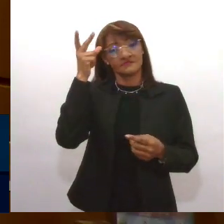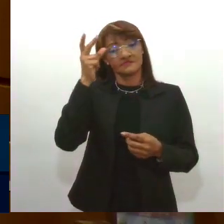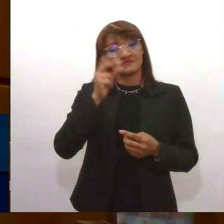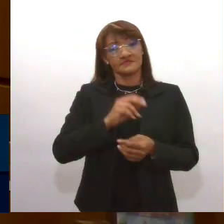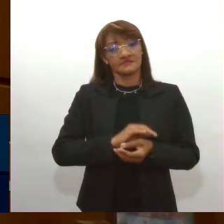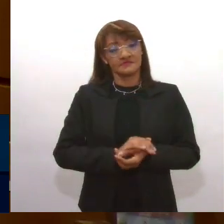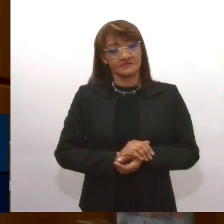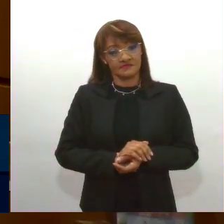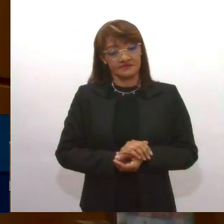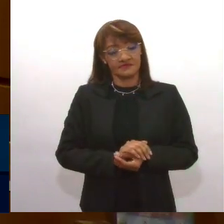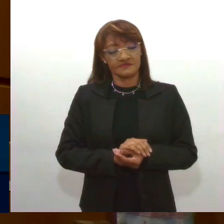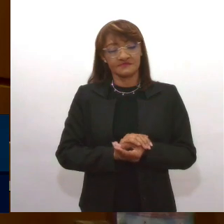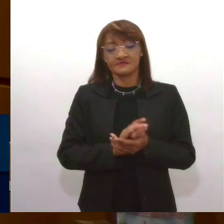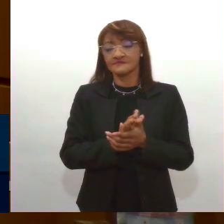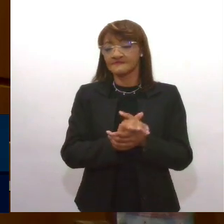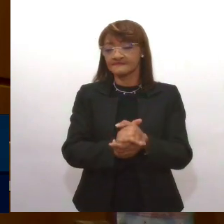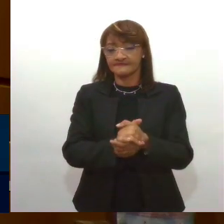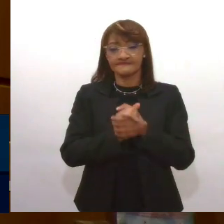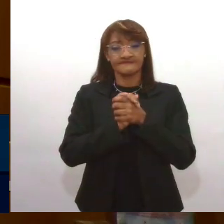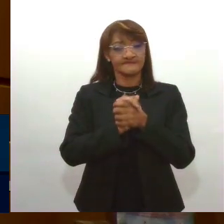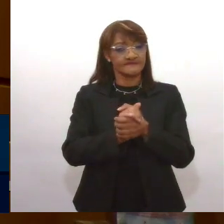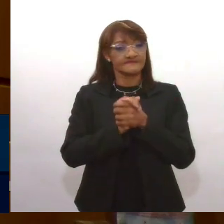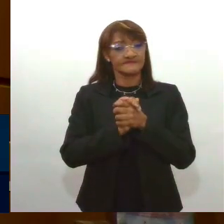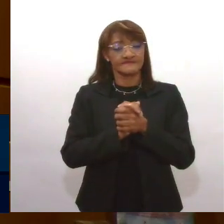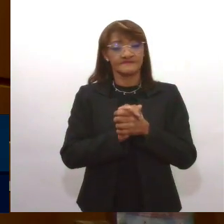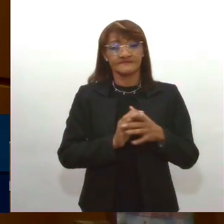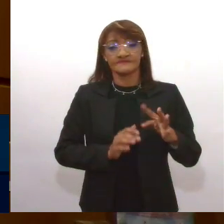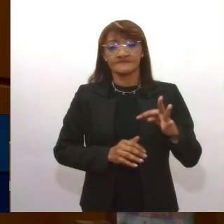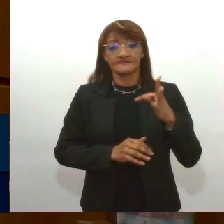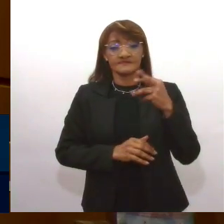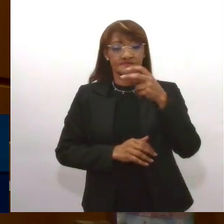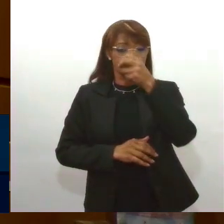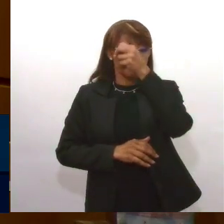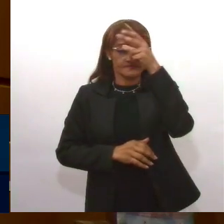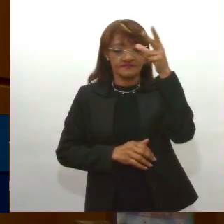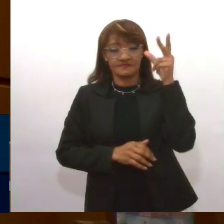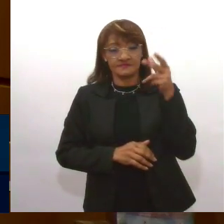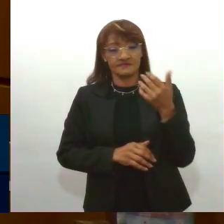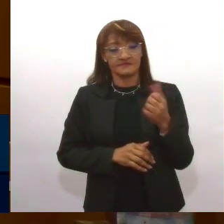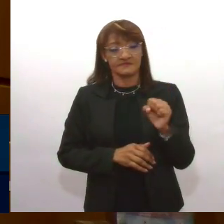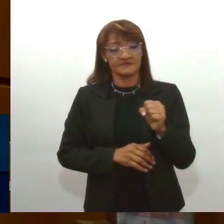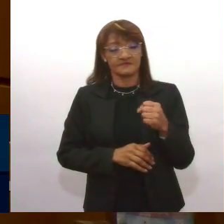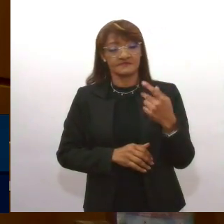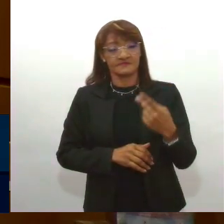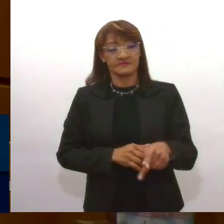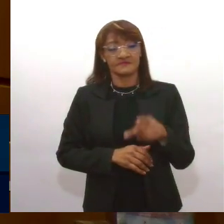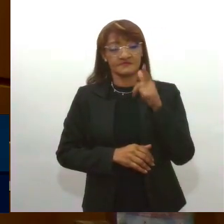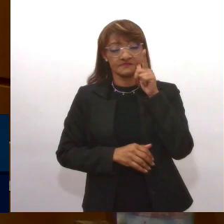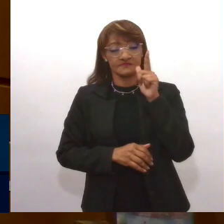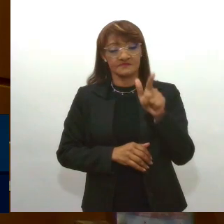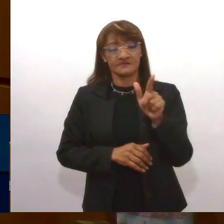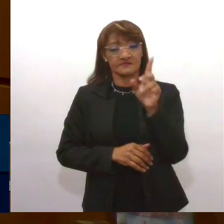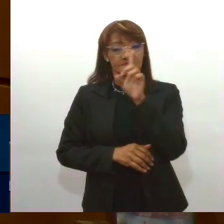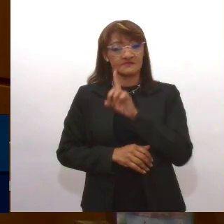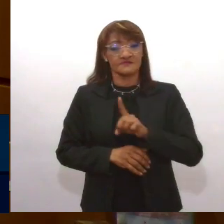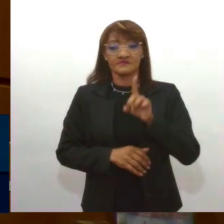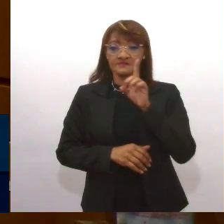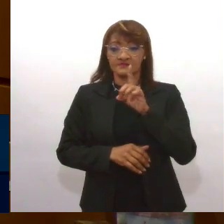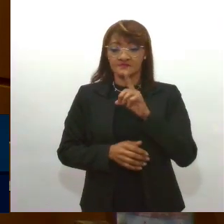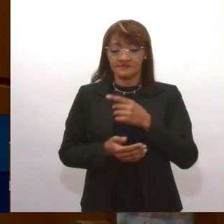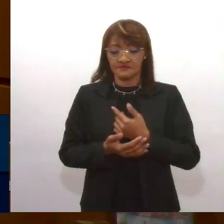prefeitos sergipanos eleitos neste último domingo e desejar a eles boa